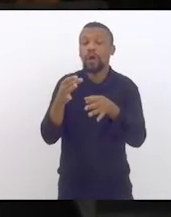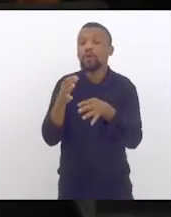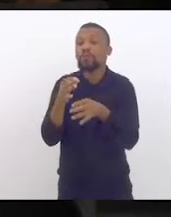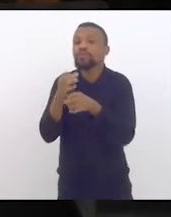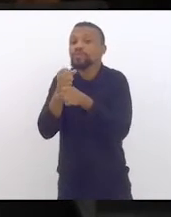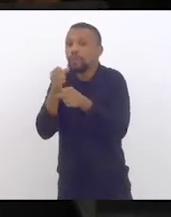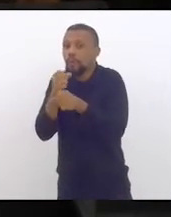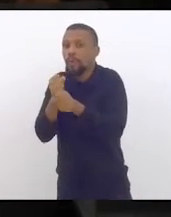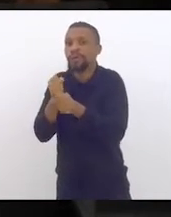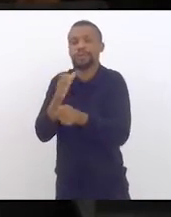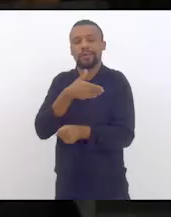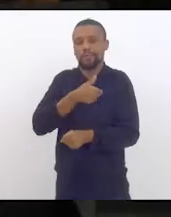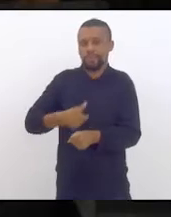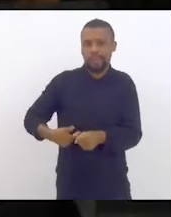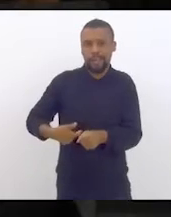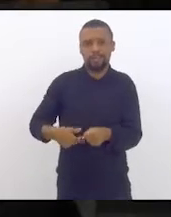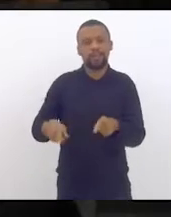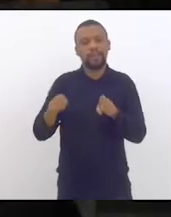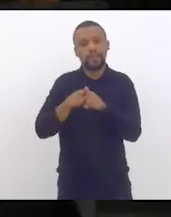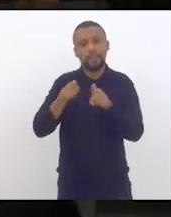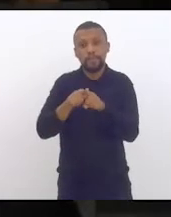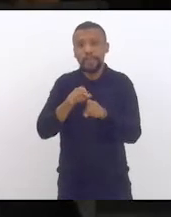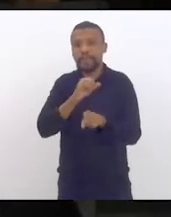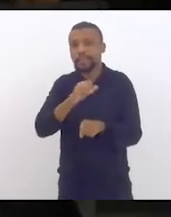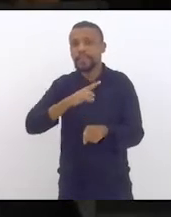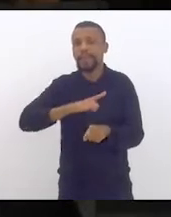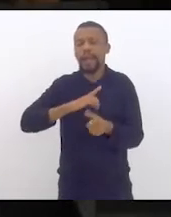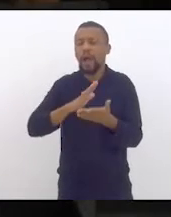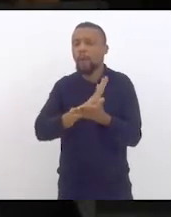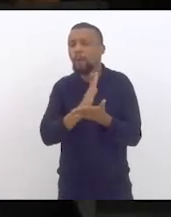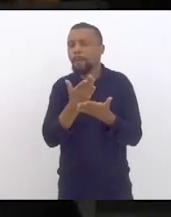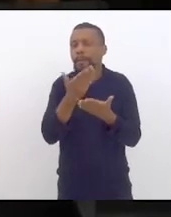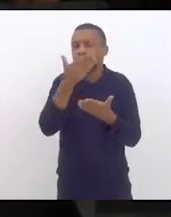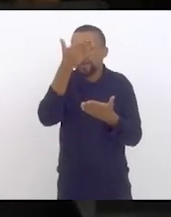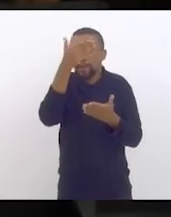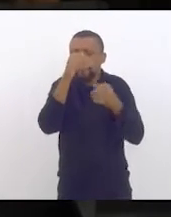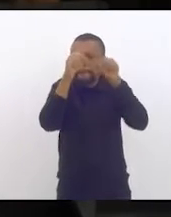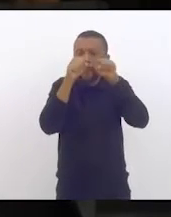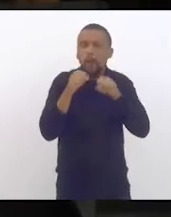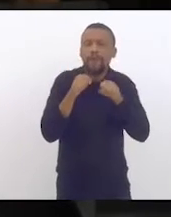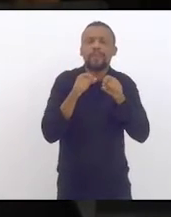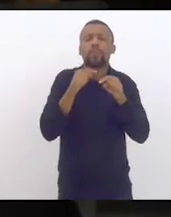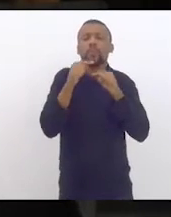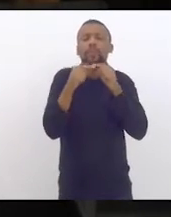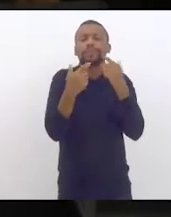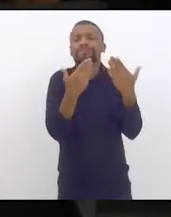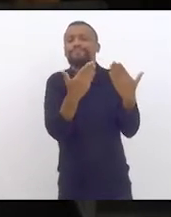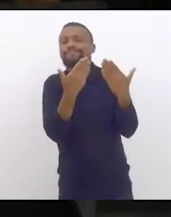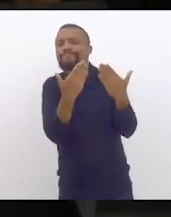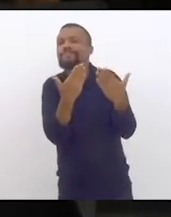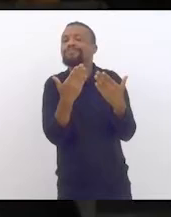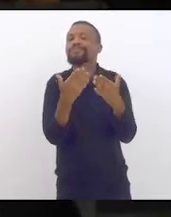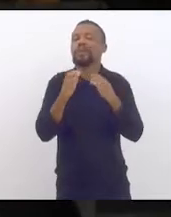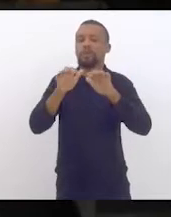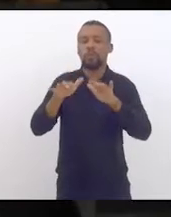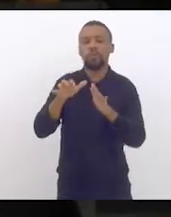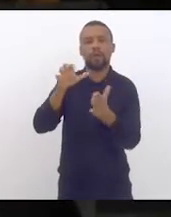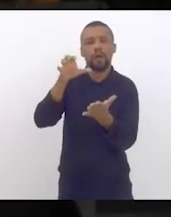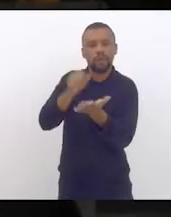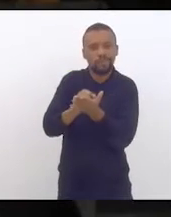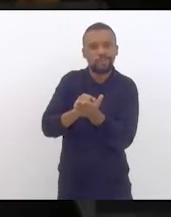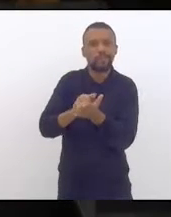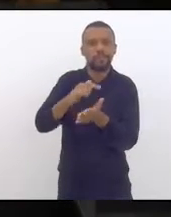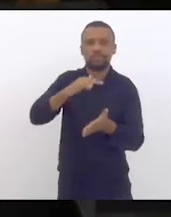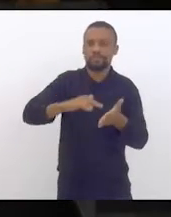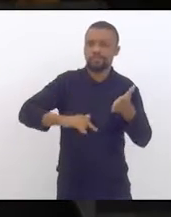subsidiariamente quando há indícios e devidamente documentados de